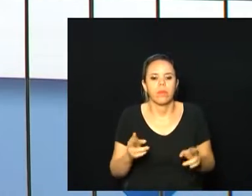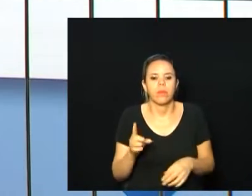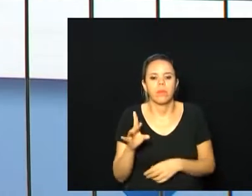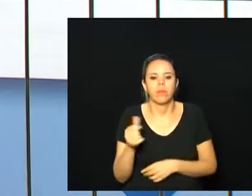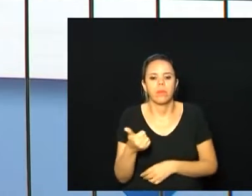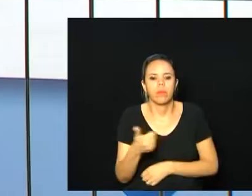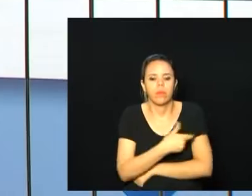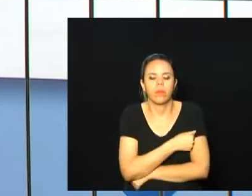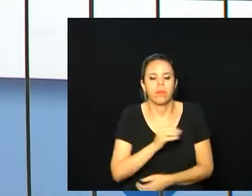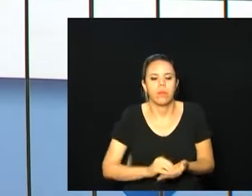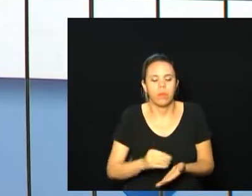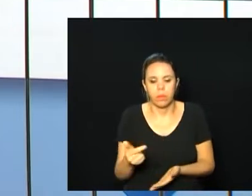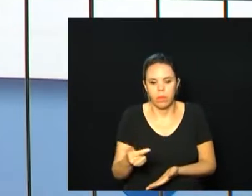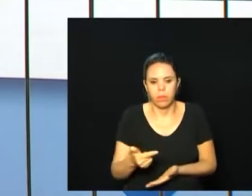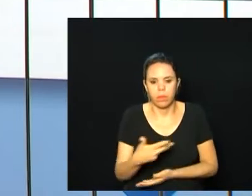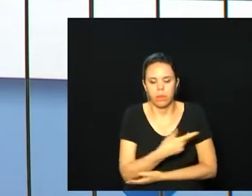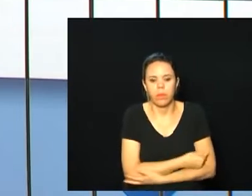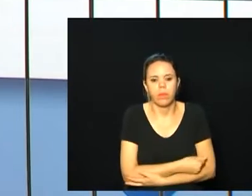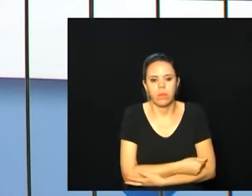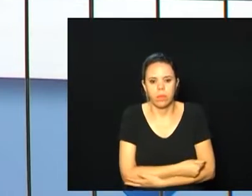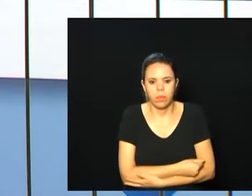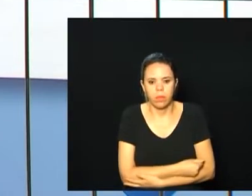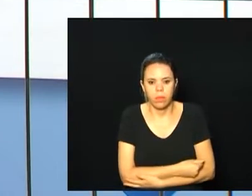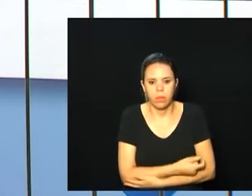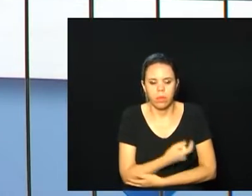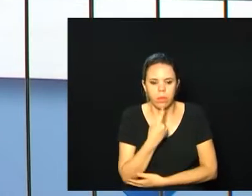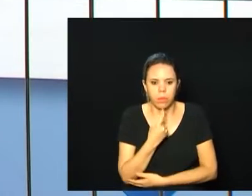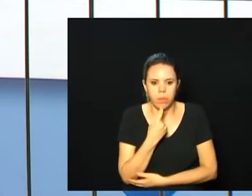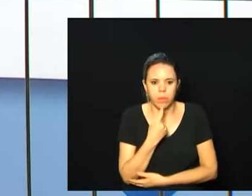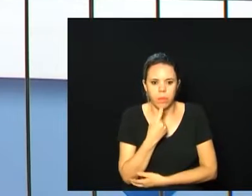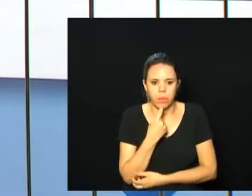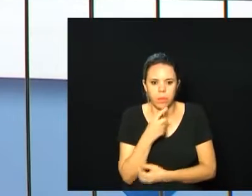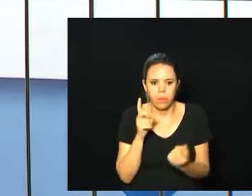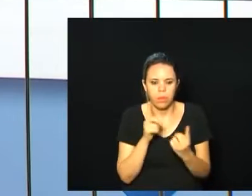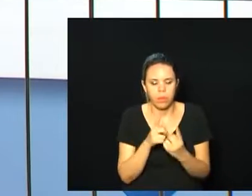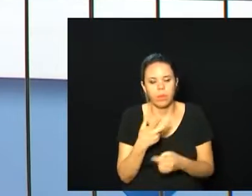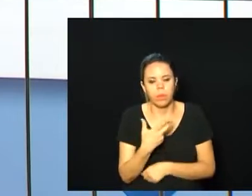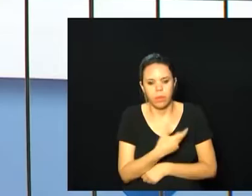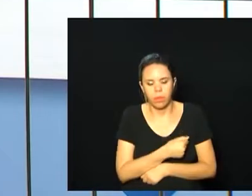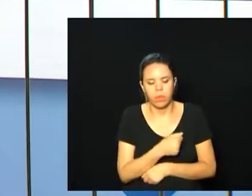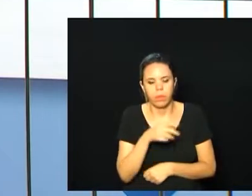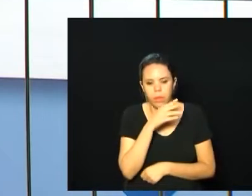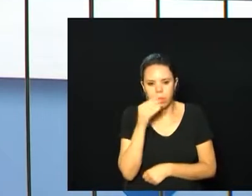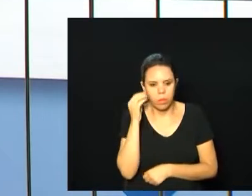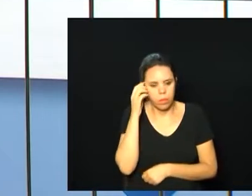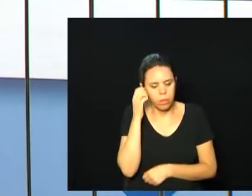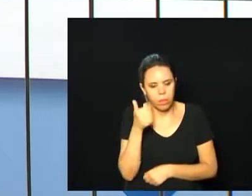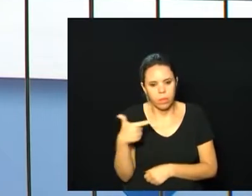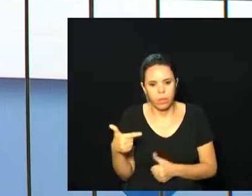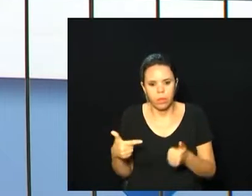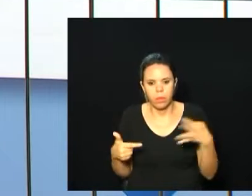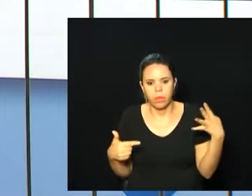primeira dose, falta aí completar com a segunda. Em Campinas, a cobertura vacinal entre os adolescentes de 12